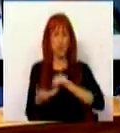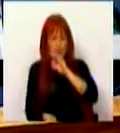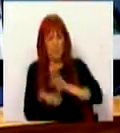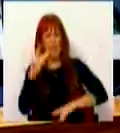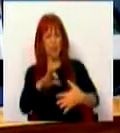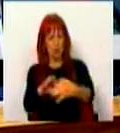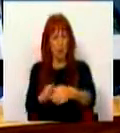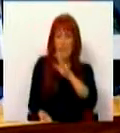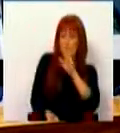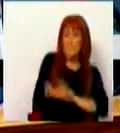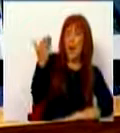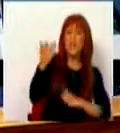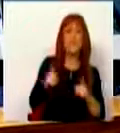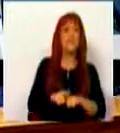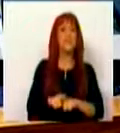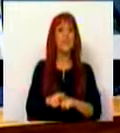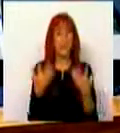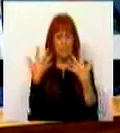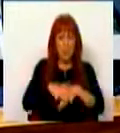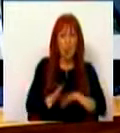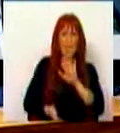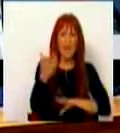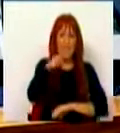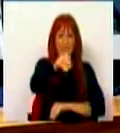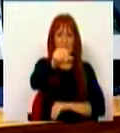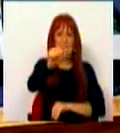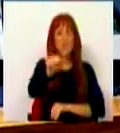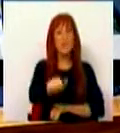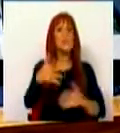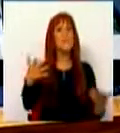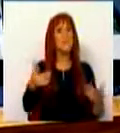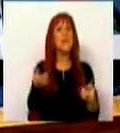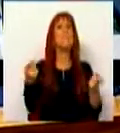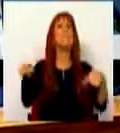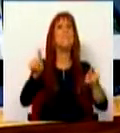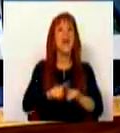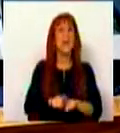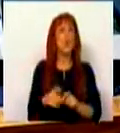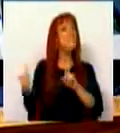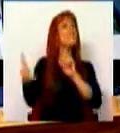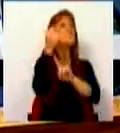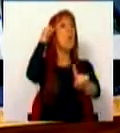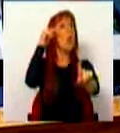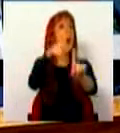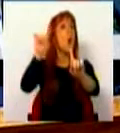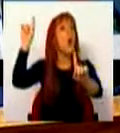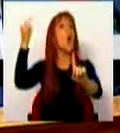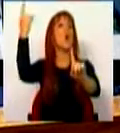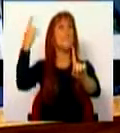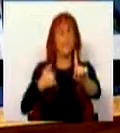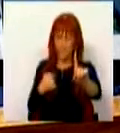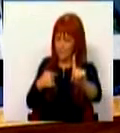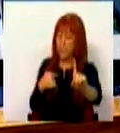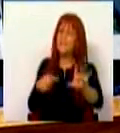mais coesa, mais integrada territorialmente, mas para o conseguirmos, temos que o fazer